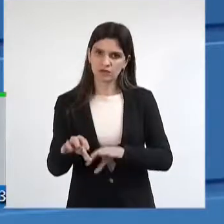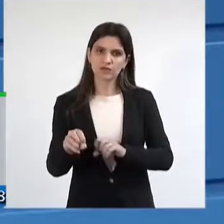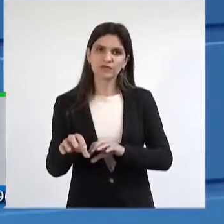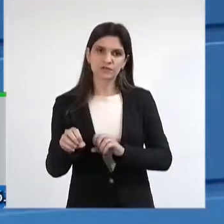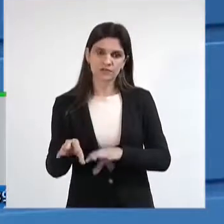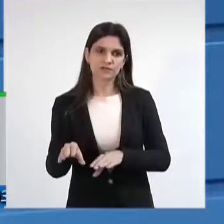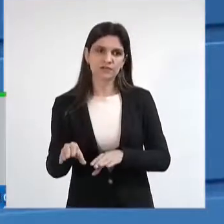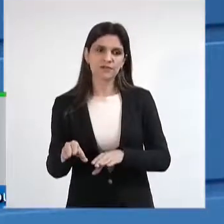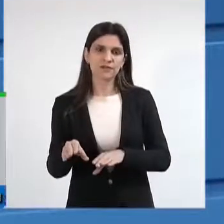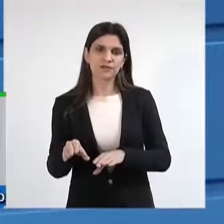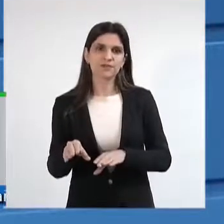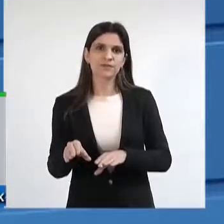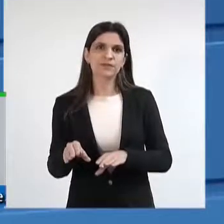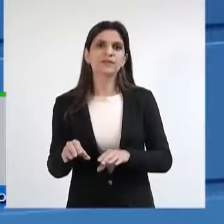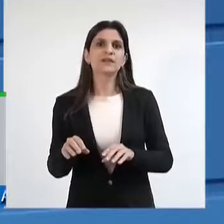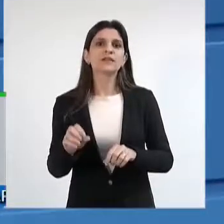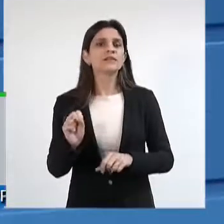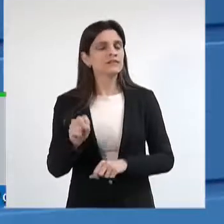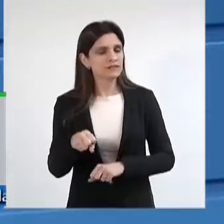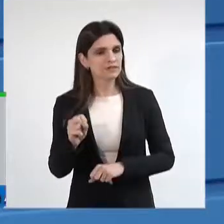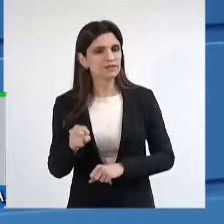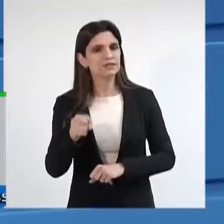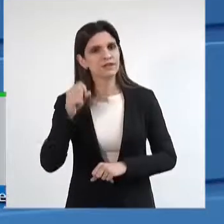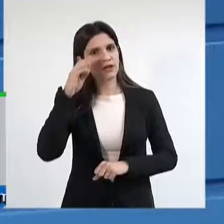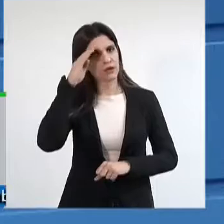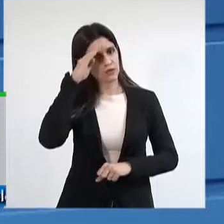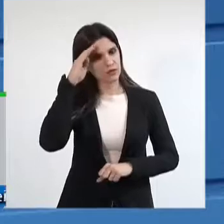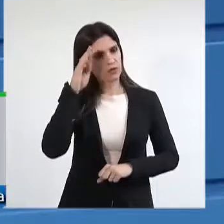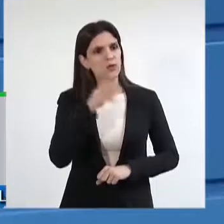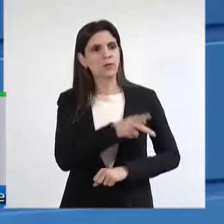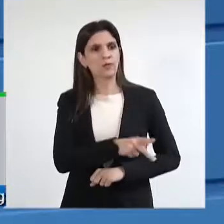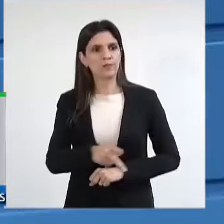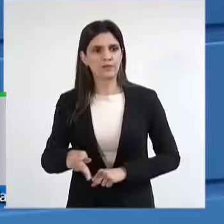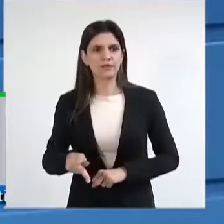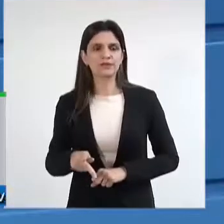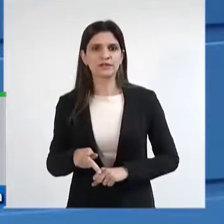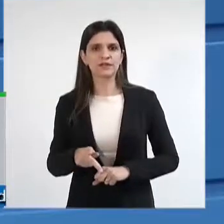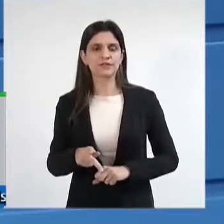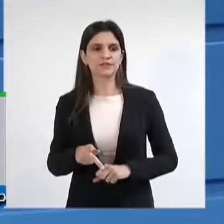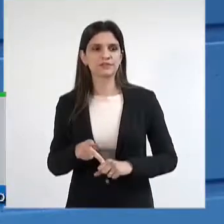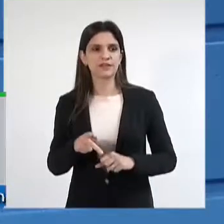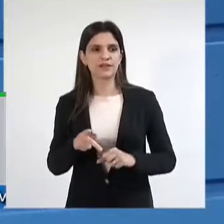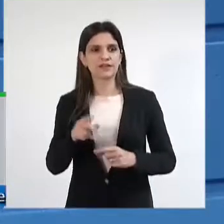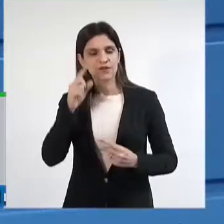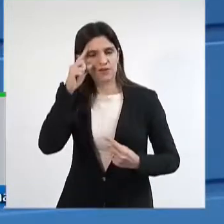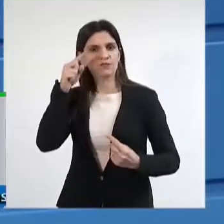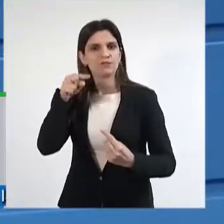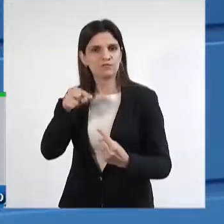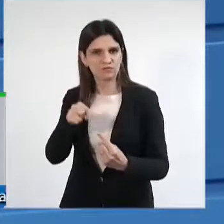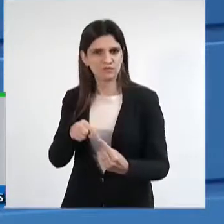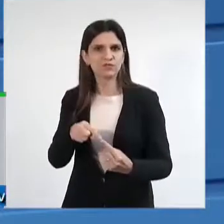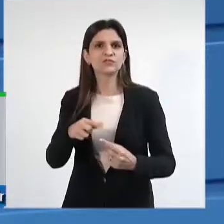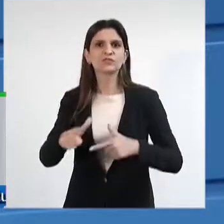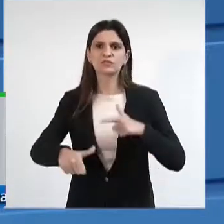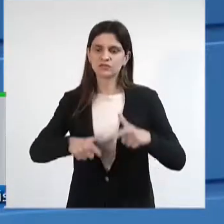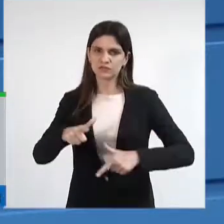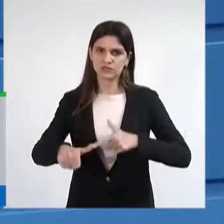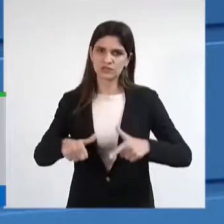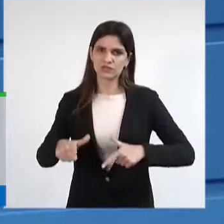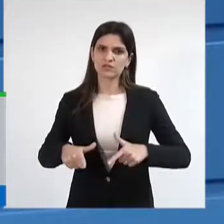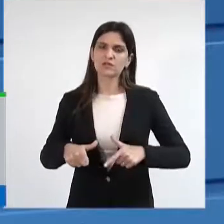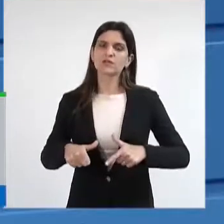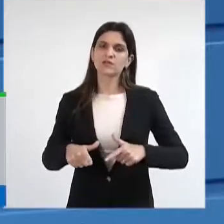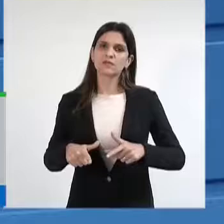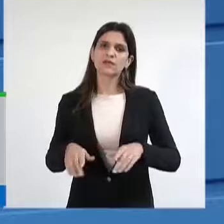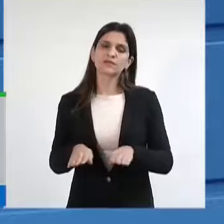do presidente Jair Bolsonaro e de todos aqueles que fazem parte do seu governo, principalmente do ministro